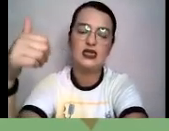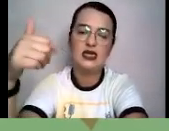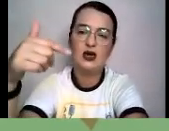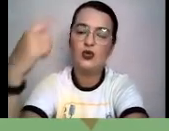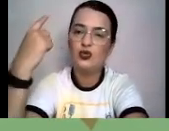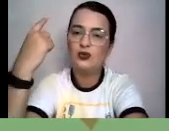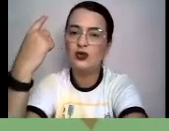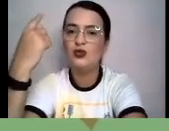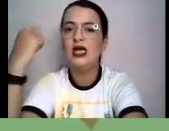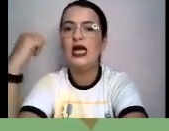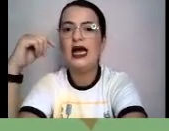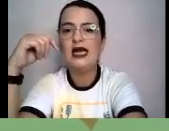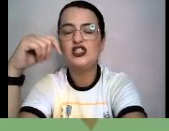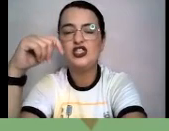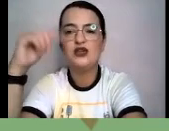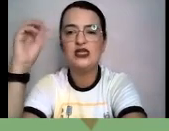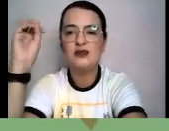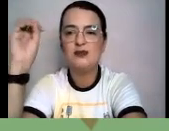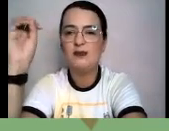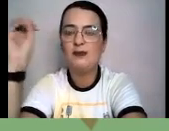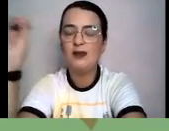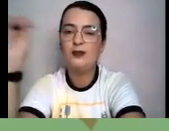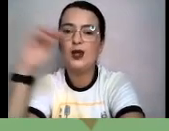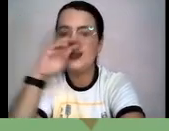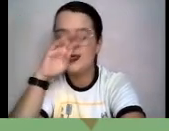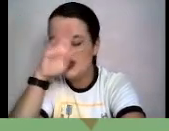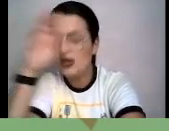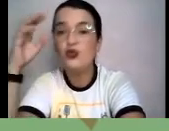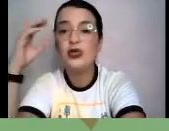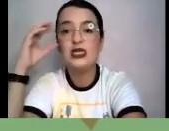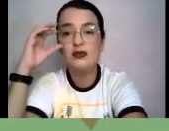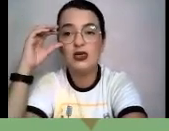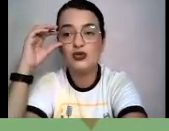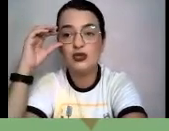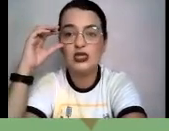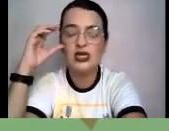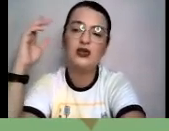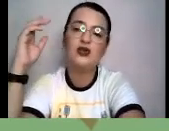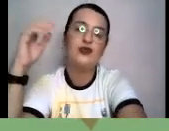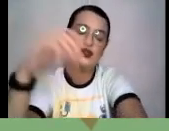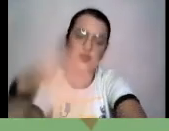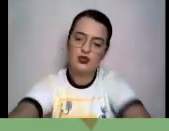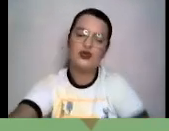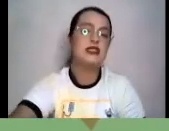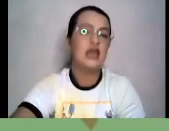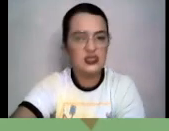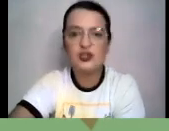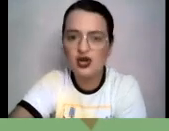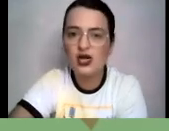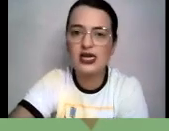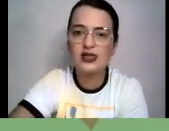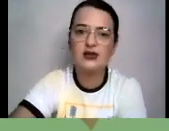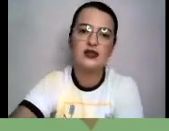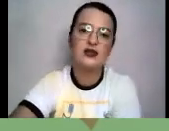e a letra, o número 1, a religião desempenha um papel importante no entendimento do cenário de conflitos do mundo. Essa é a